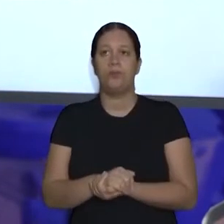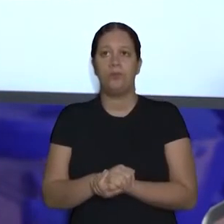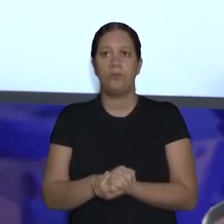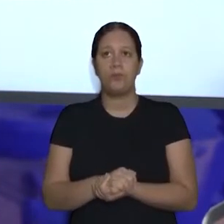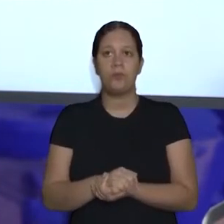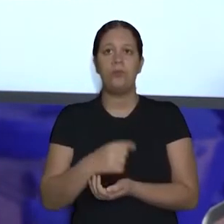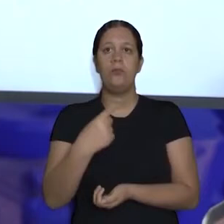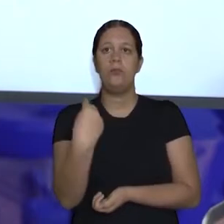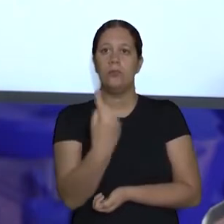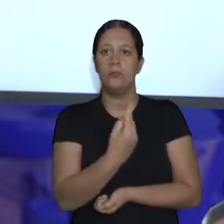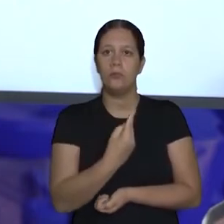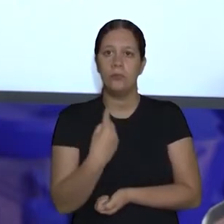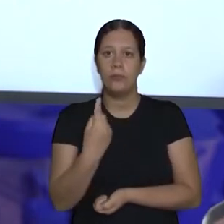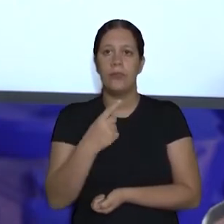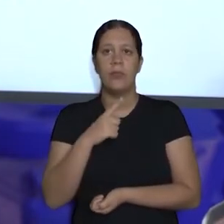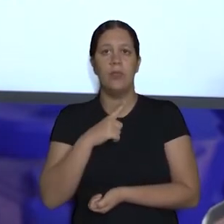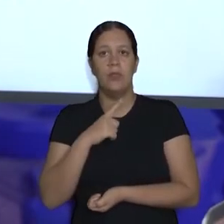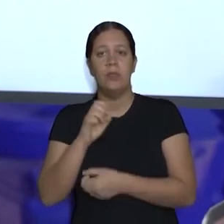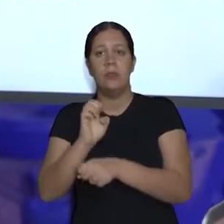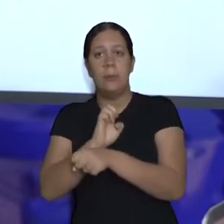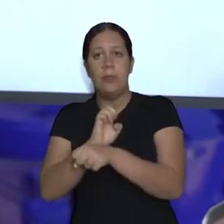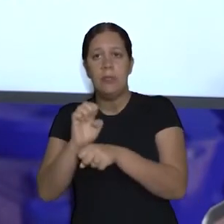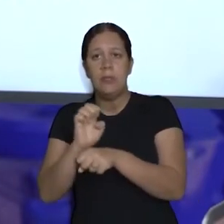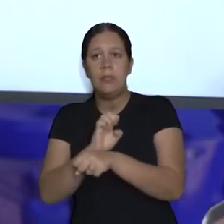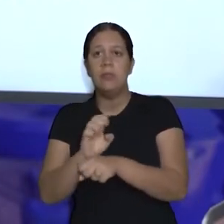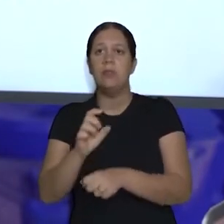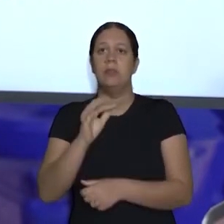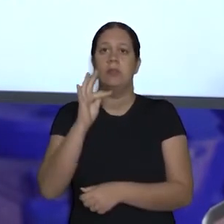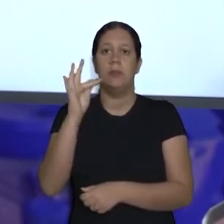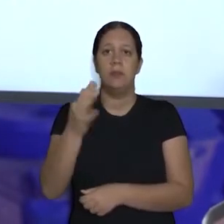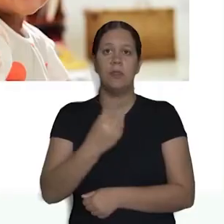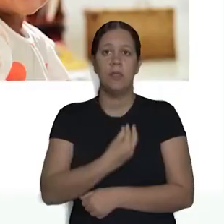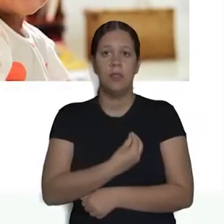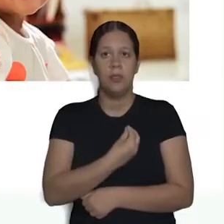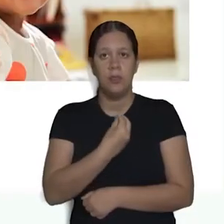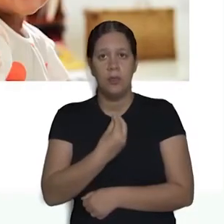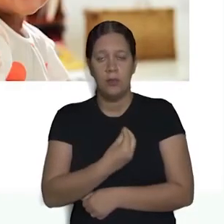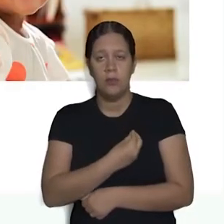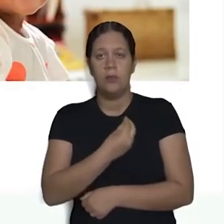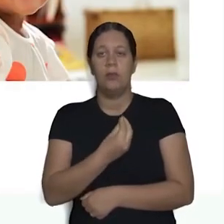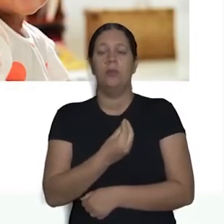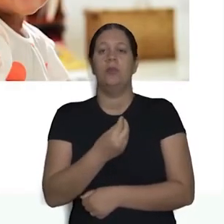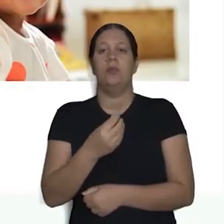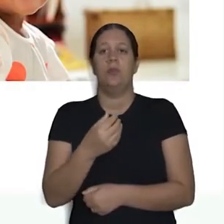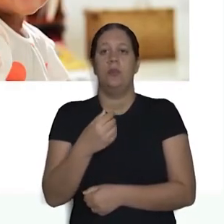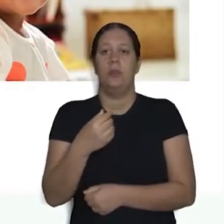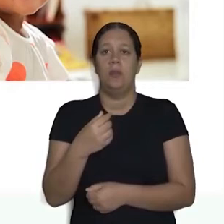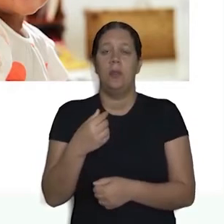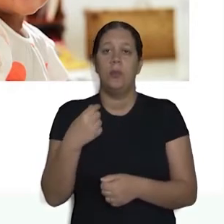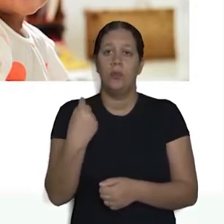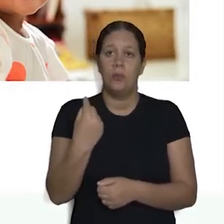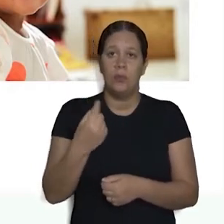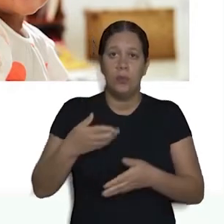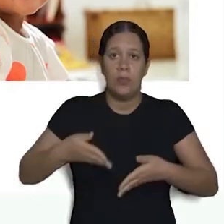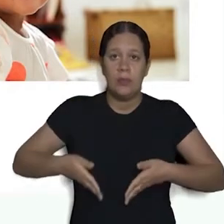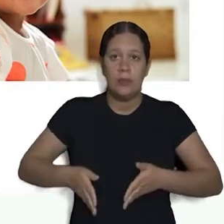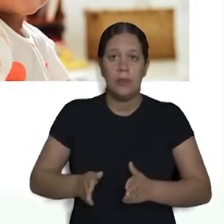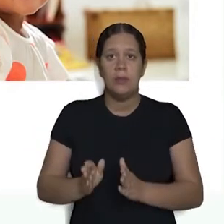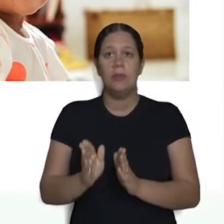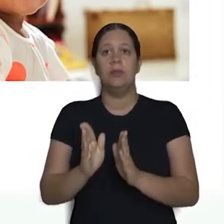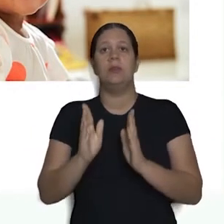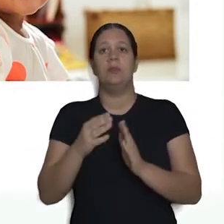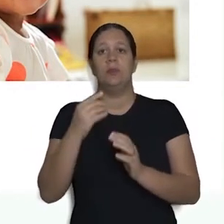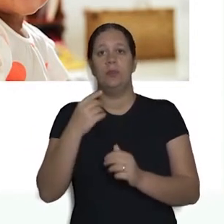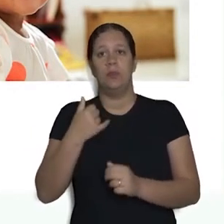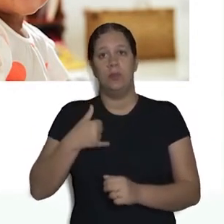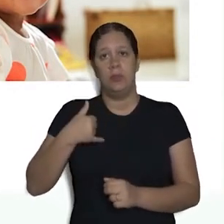E também nós temos, como eu falei, a esperança de vida, aonde essa expectativa, em média, de quando se determina o nascimento até 1